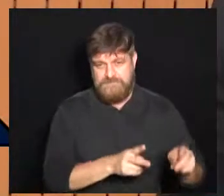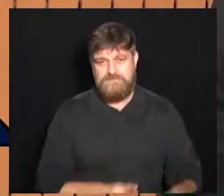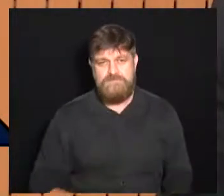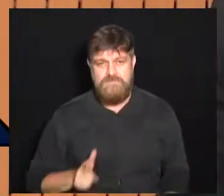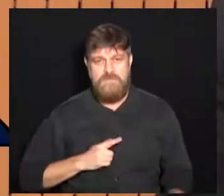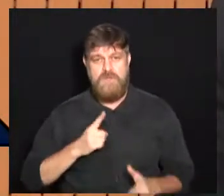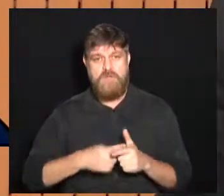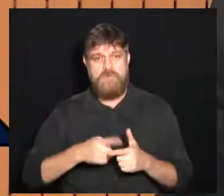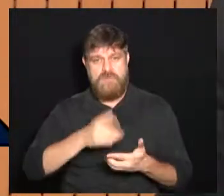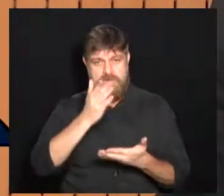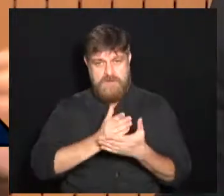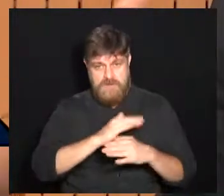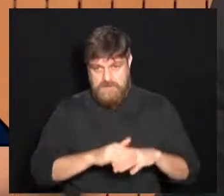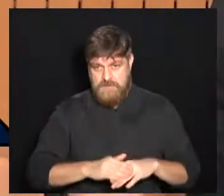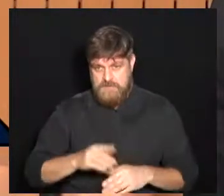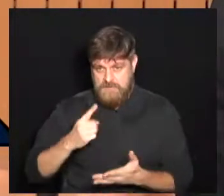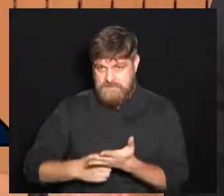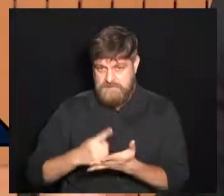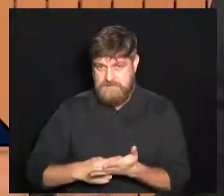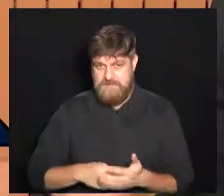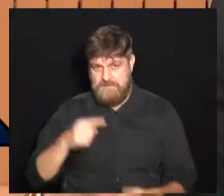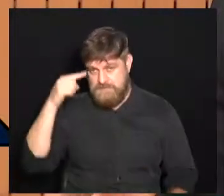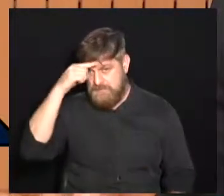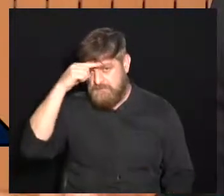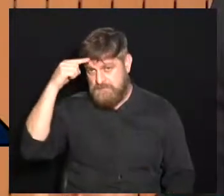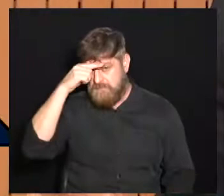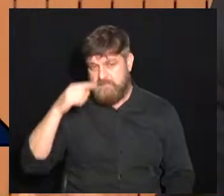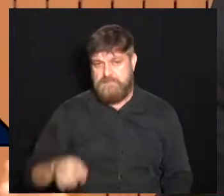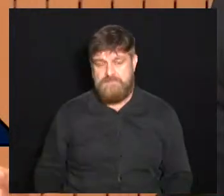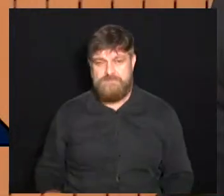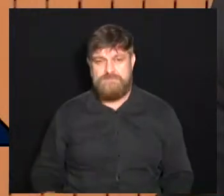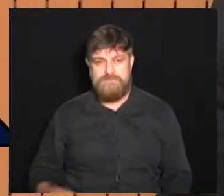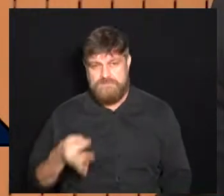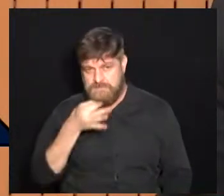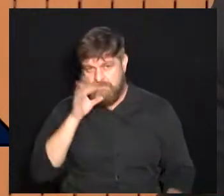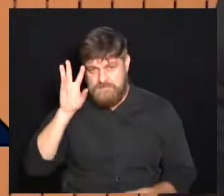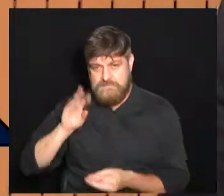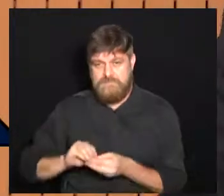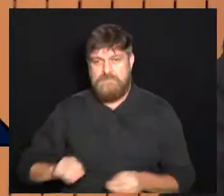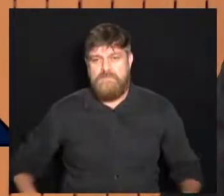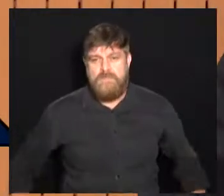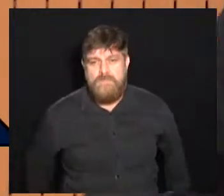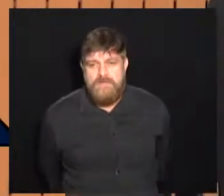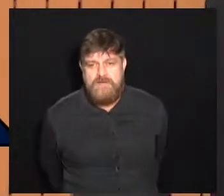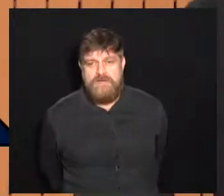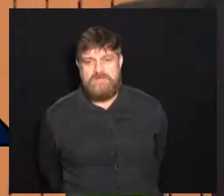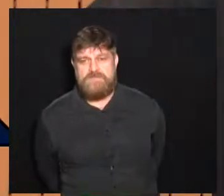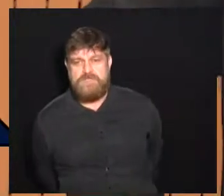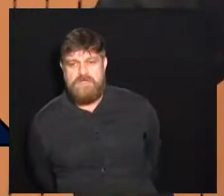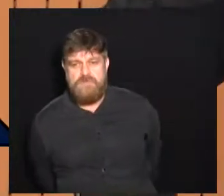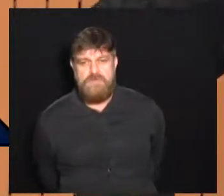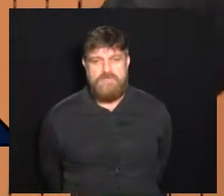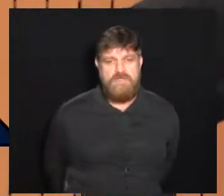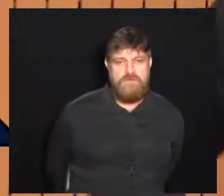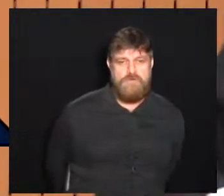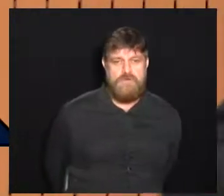o problema, tá certo? Vereador Felipe, para fazer a consideração dele, depois a gente caminha aqui para o